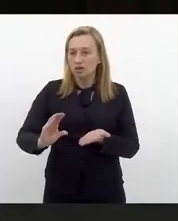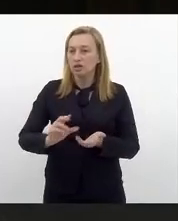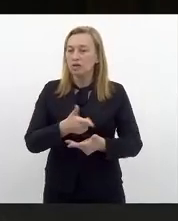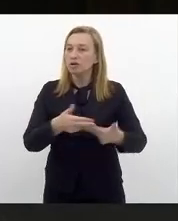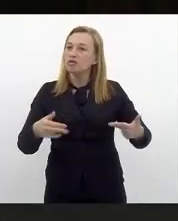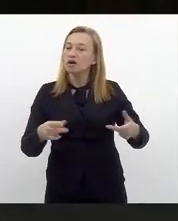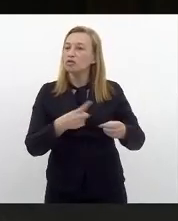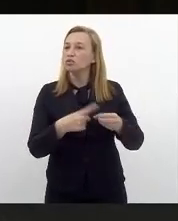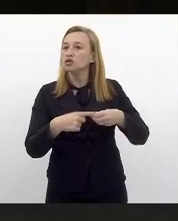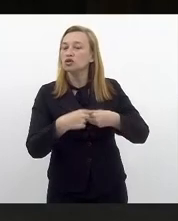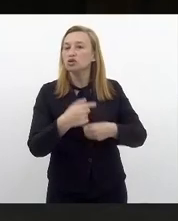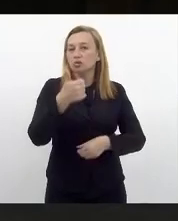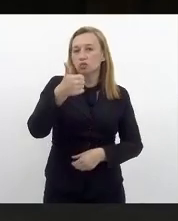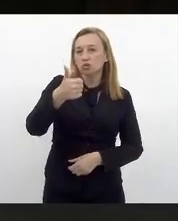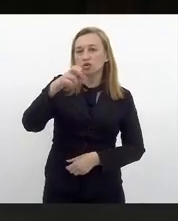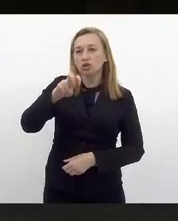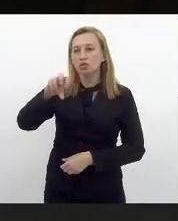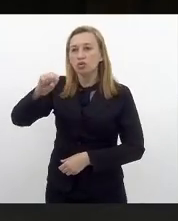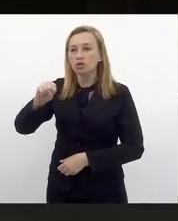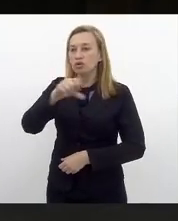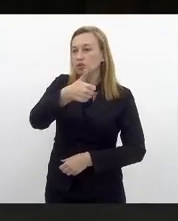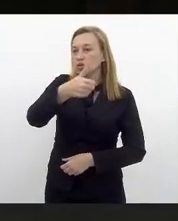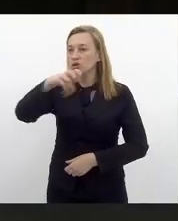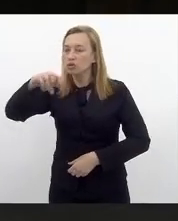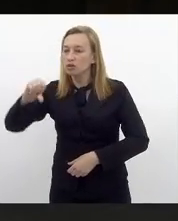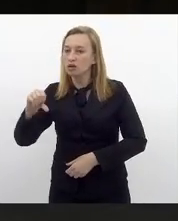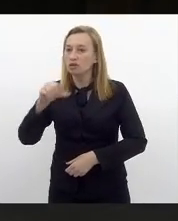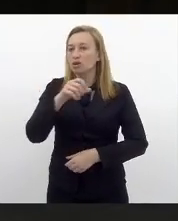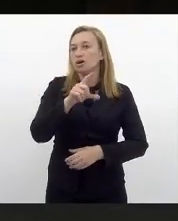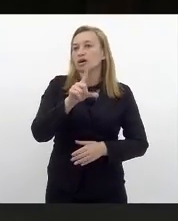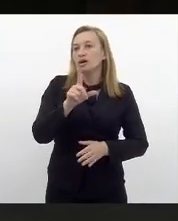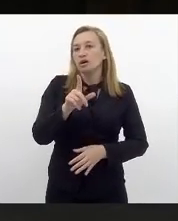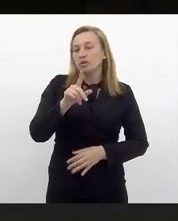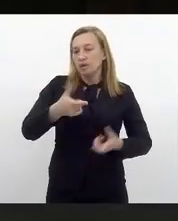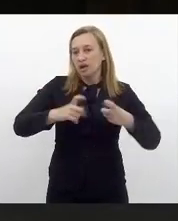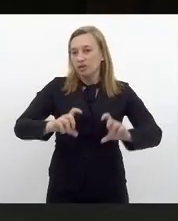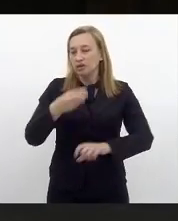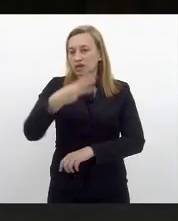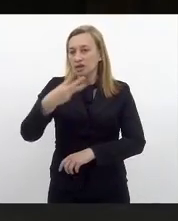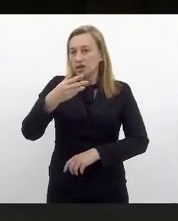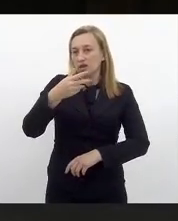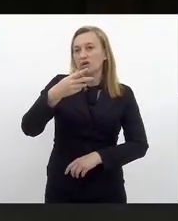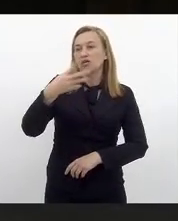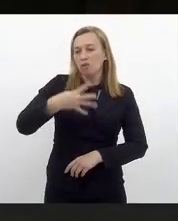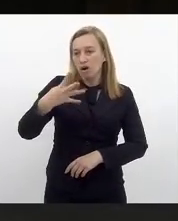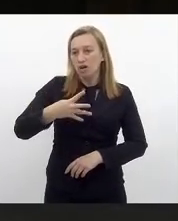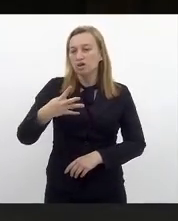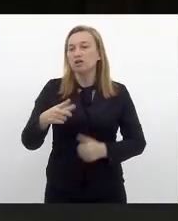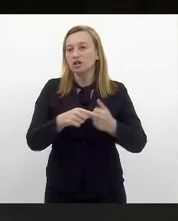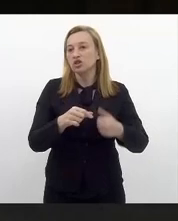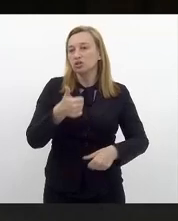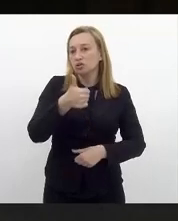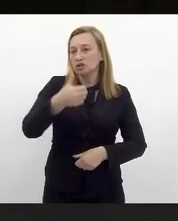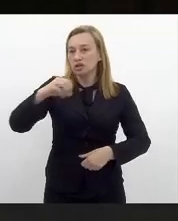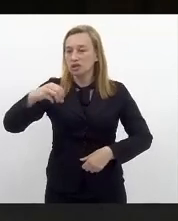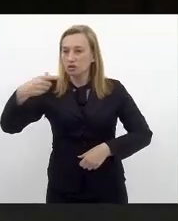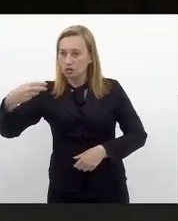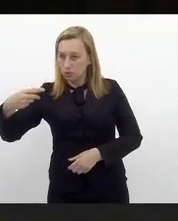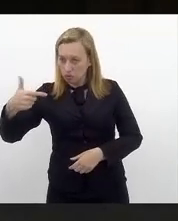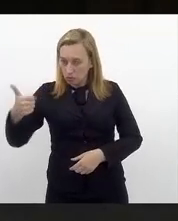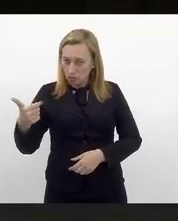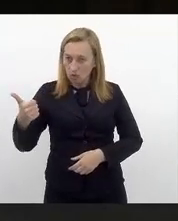artigos 158 159 parágrafos 3º e 4º e as destinações de que trata o artigo 212 a